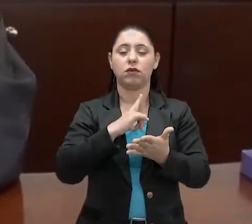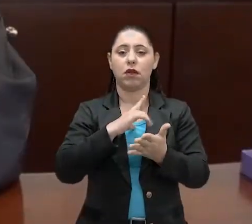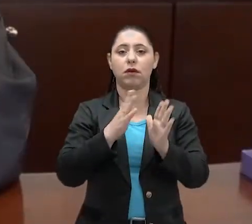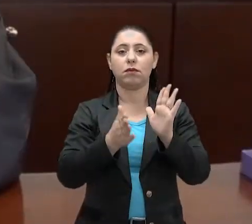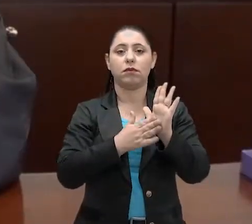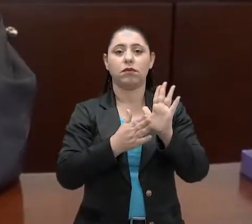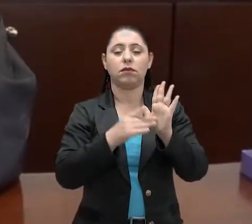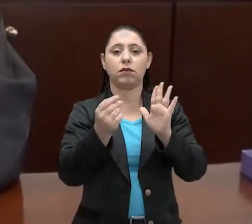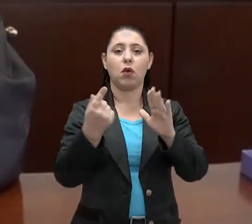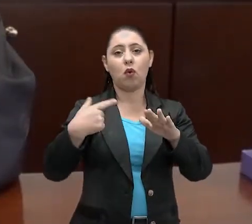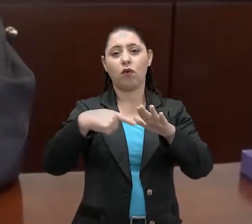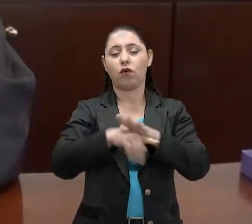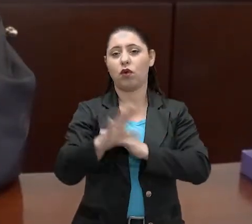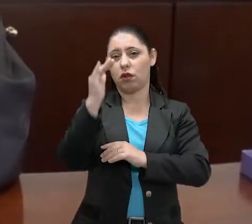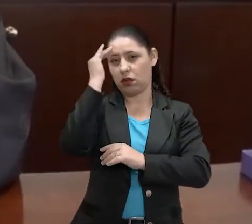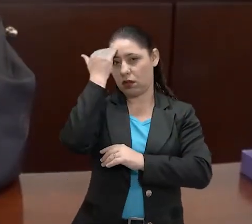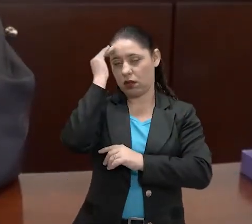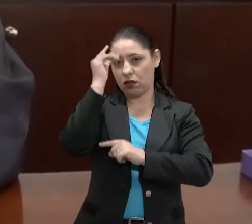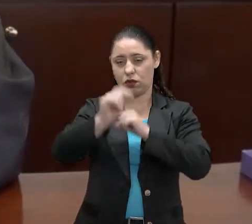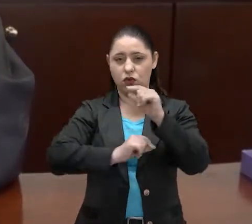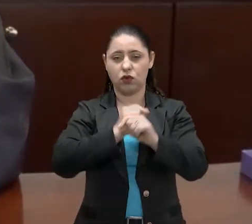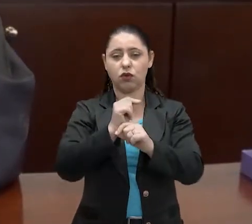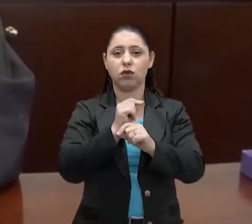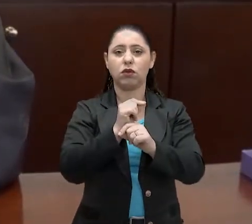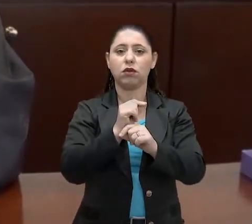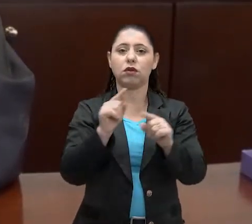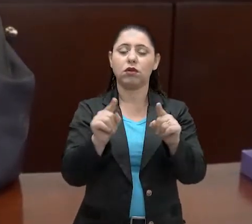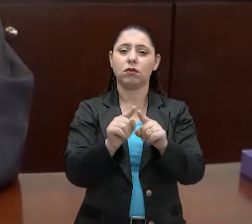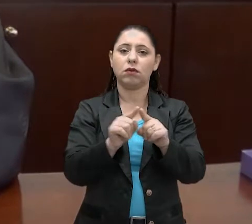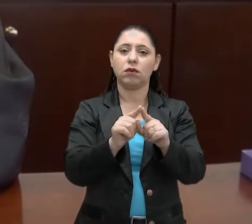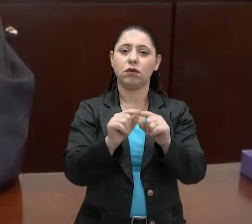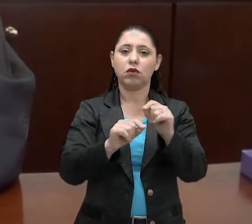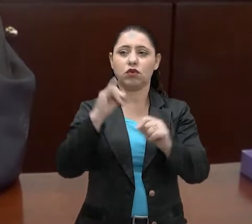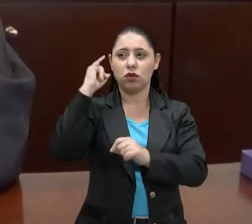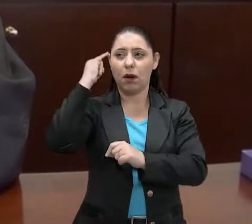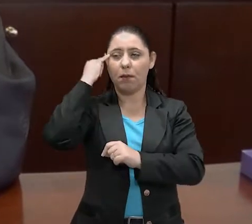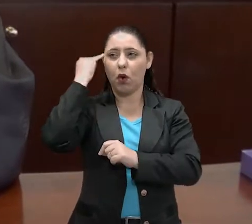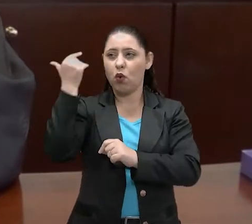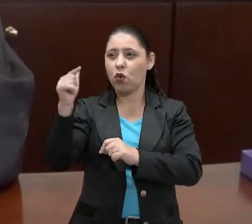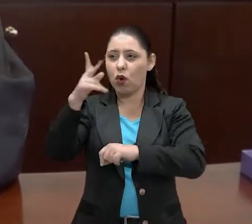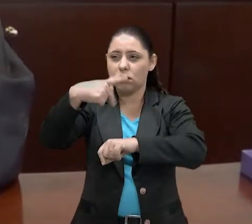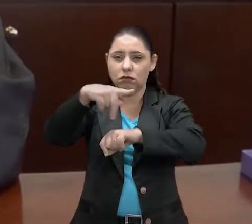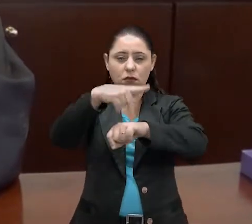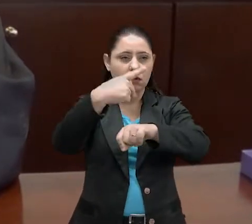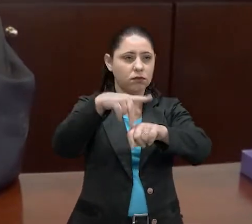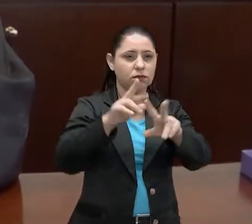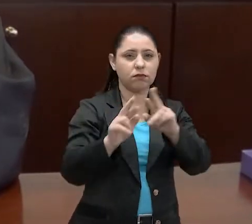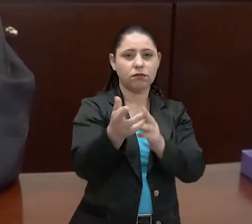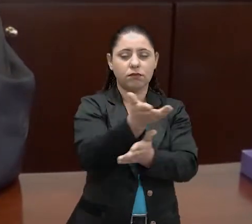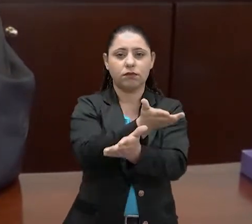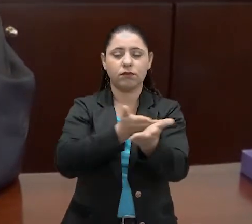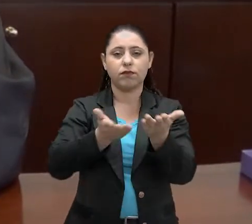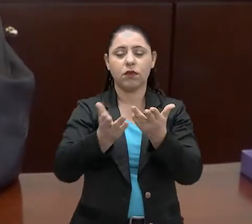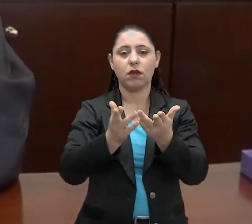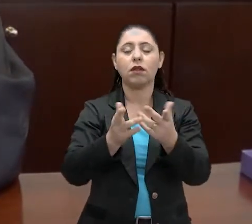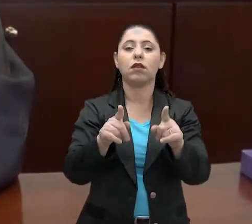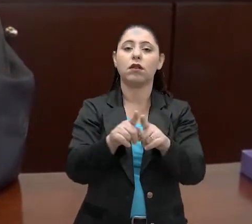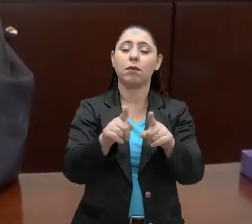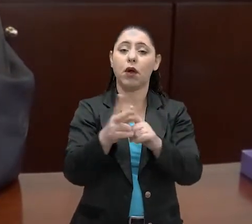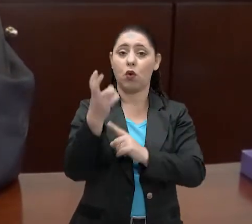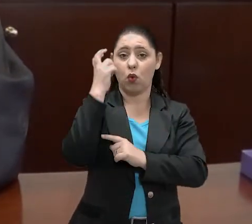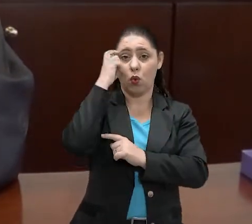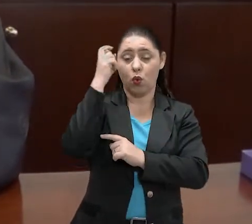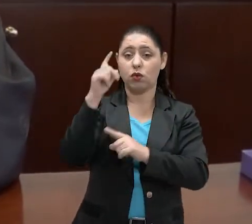Japão tem como missão aprofundar o entendimento mútuo entre o Japão e outros países, através